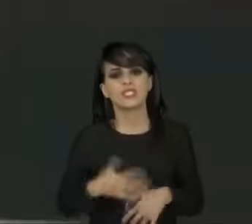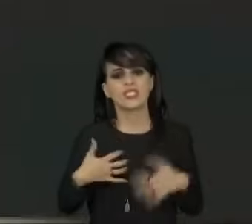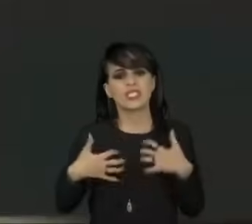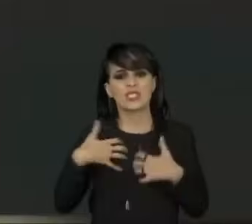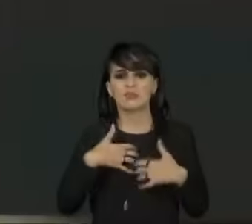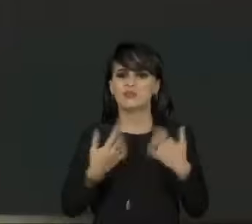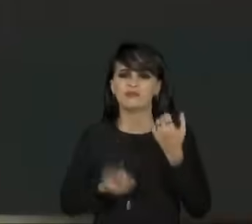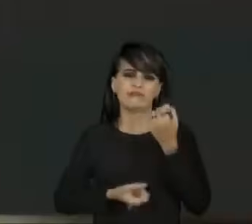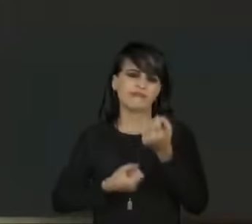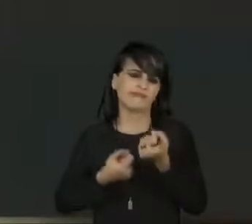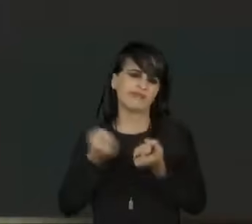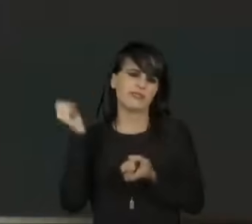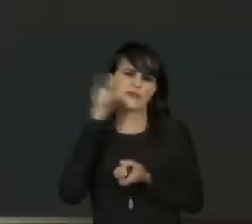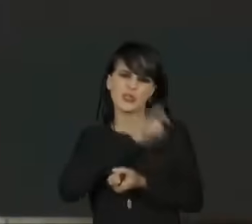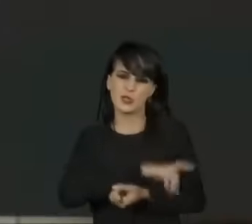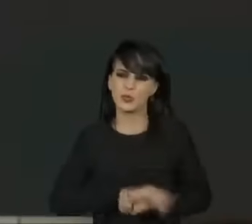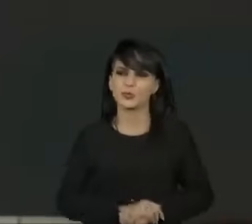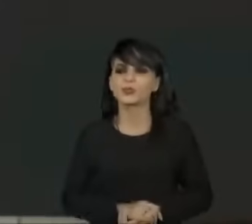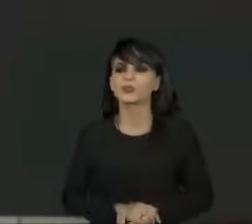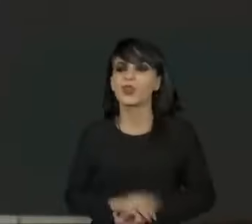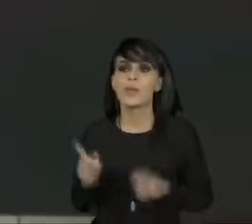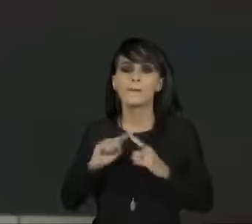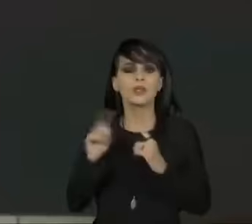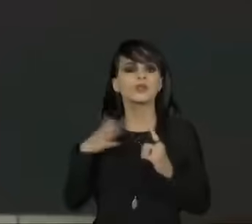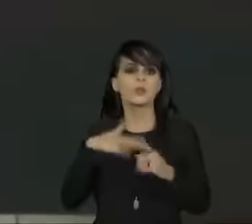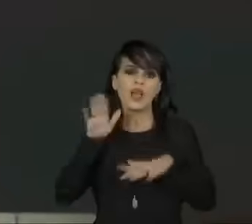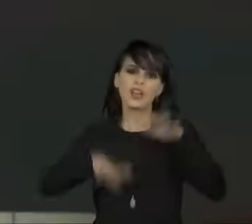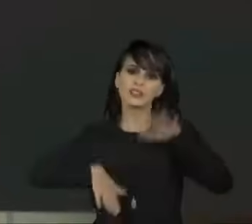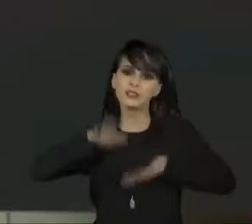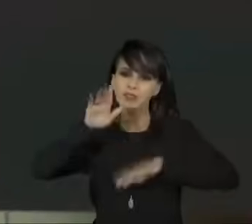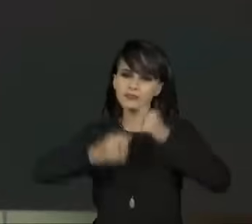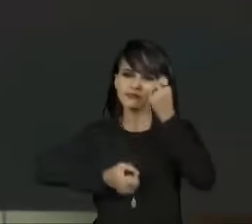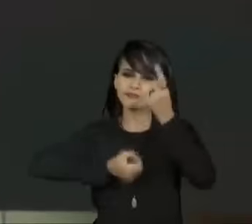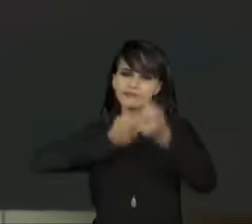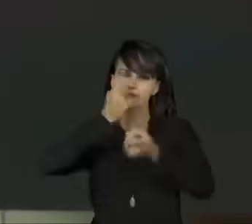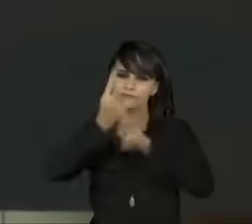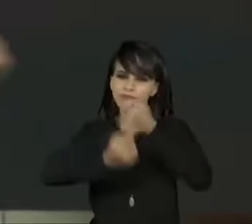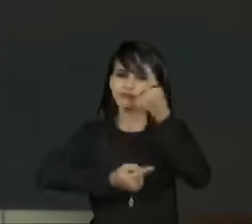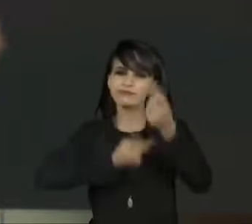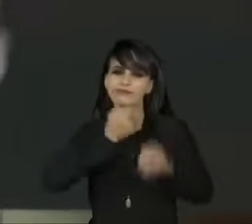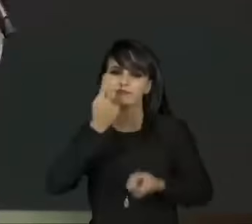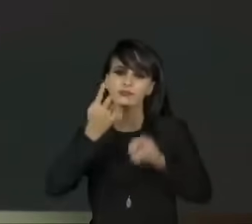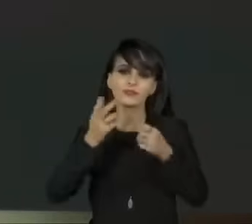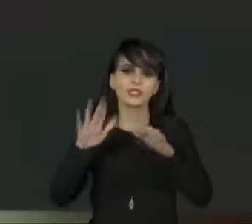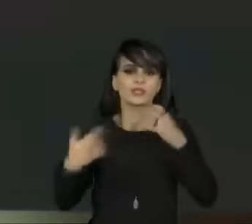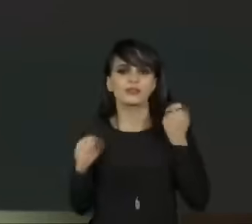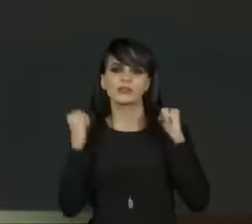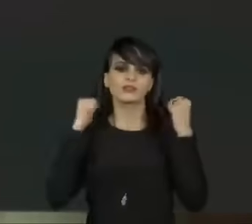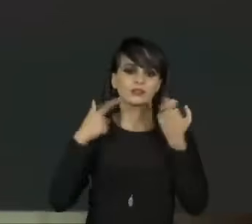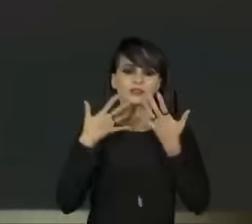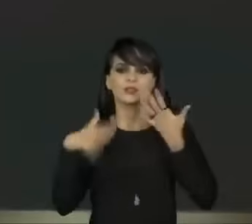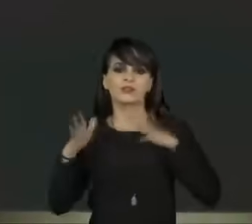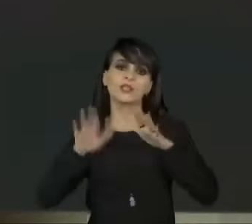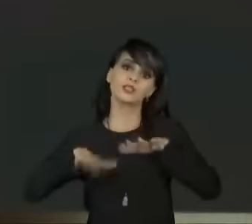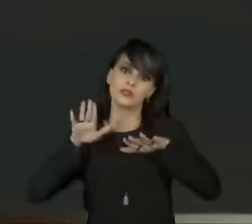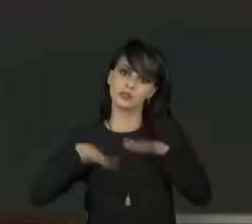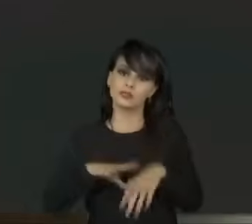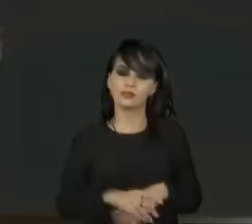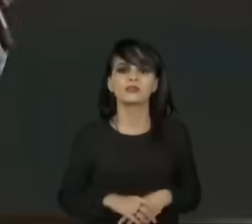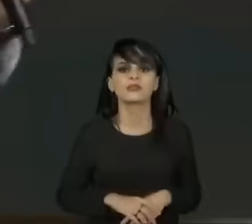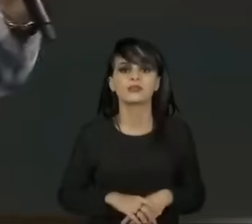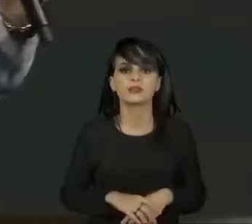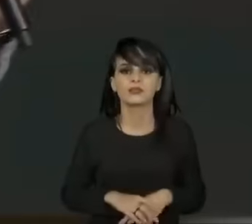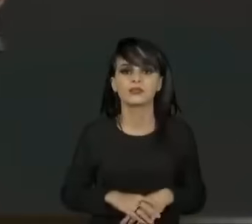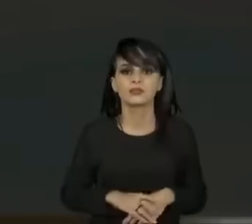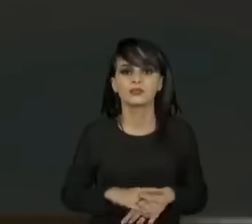dific acontecer comigo mas comigo de vez em quando de vez em quando agitado por alguma coisa de vez em quando mas uma